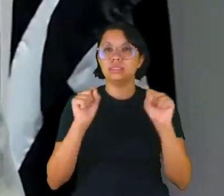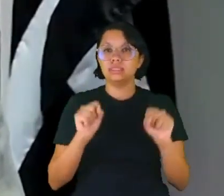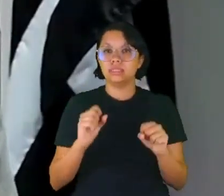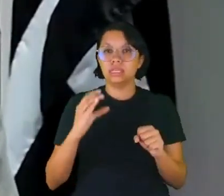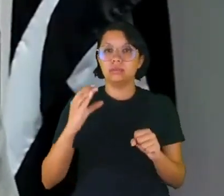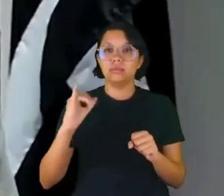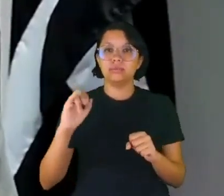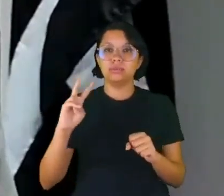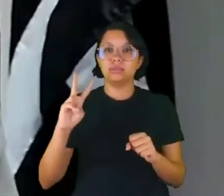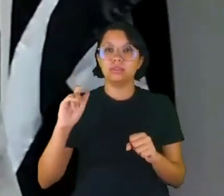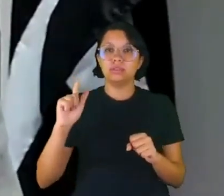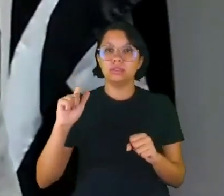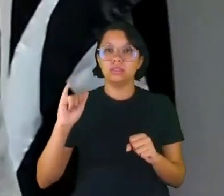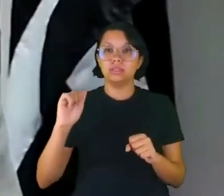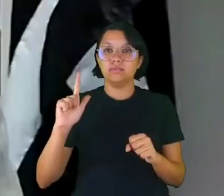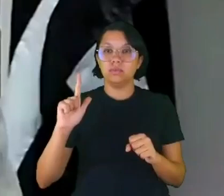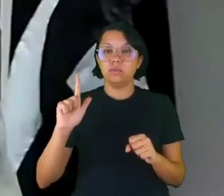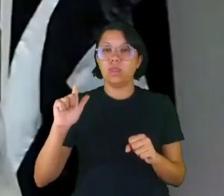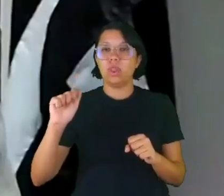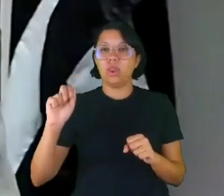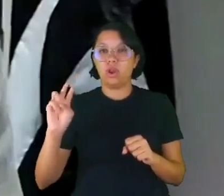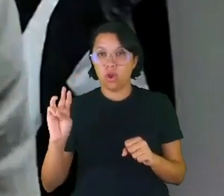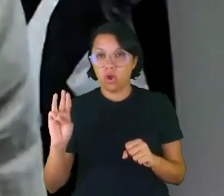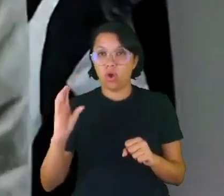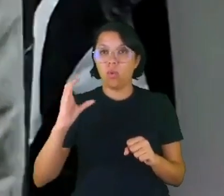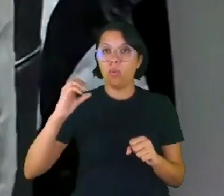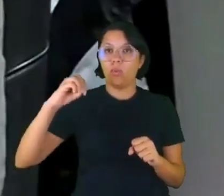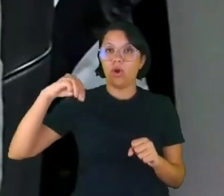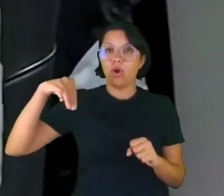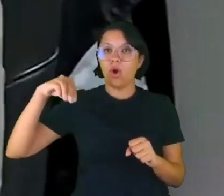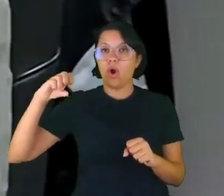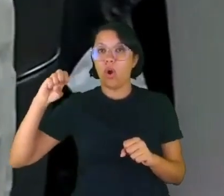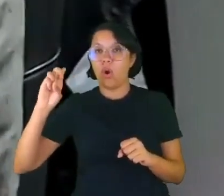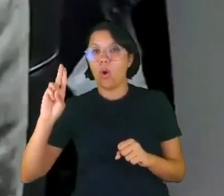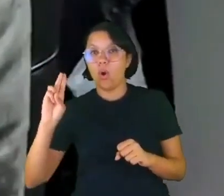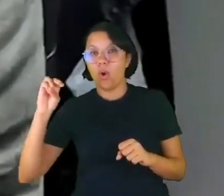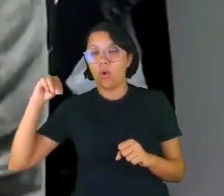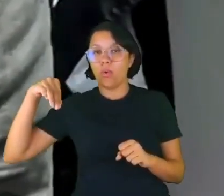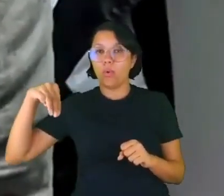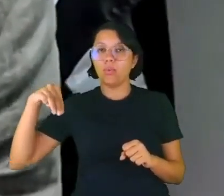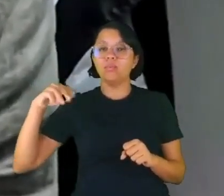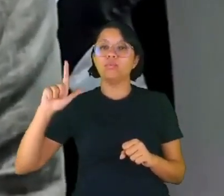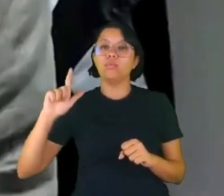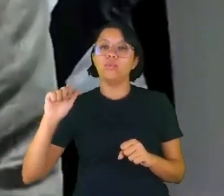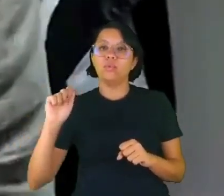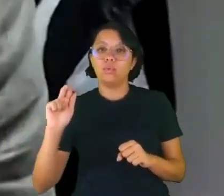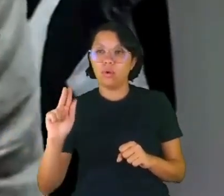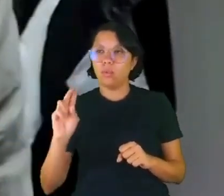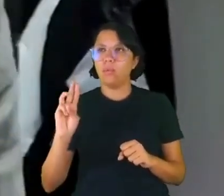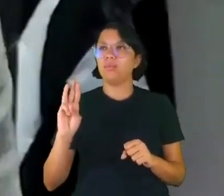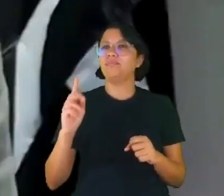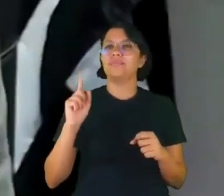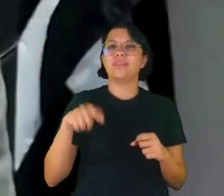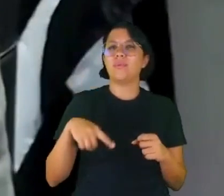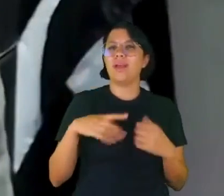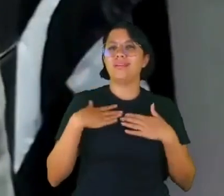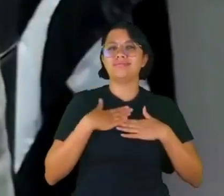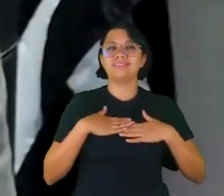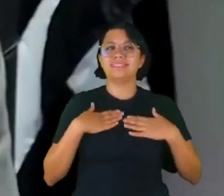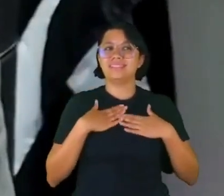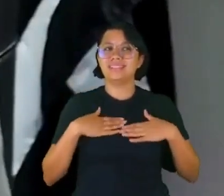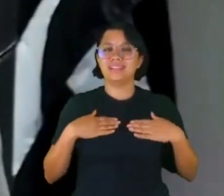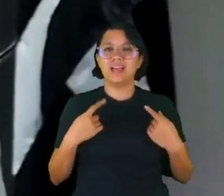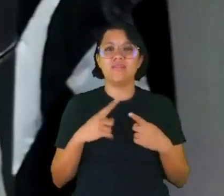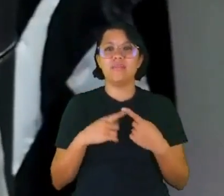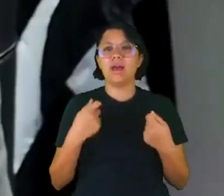Law e Common Law, que não é muito agradável para nós, né? A mim não é muito agradável,